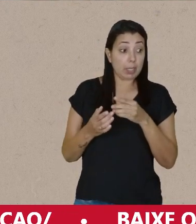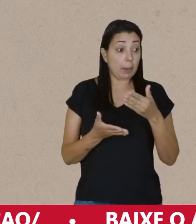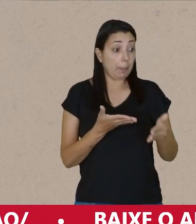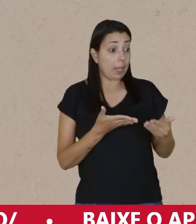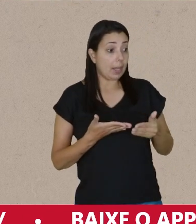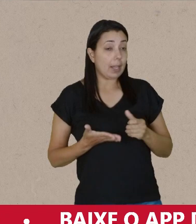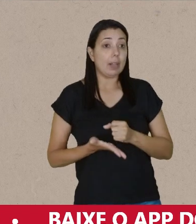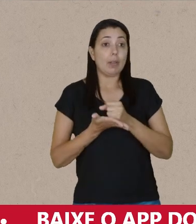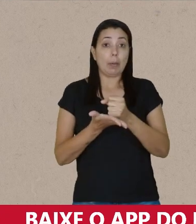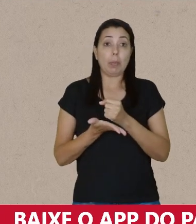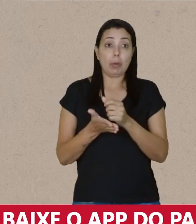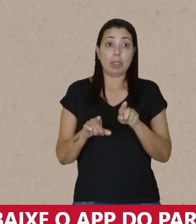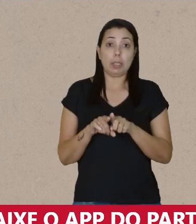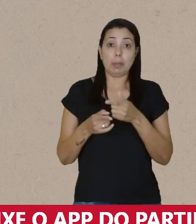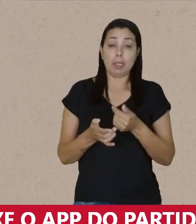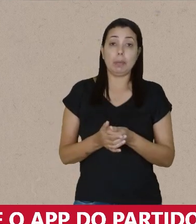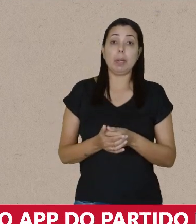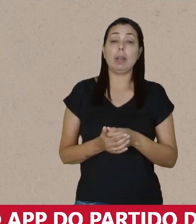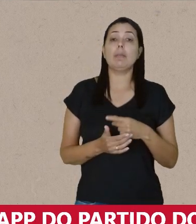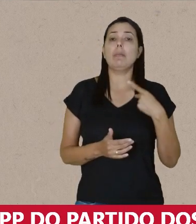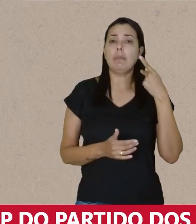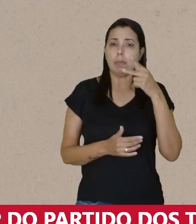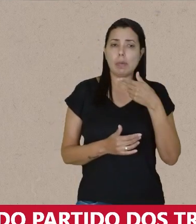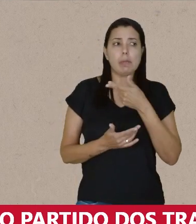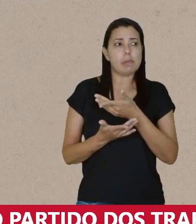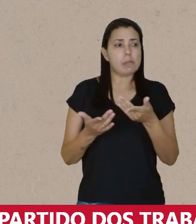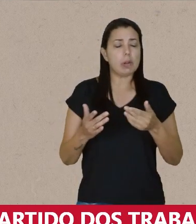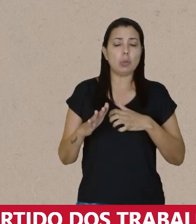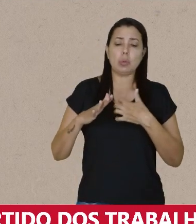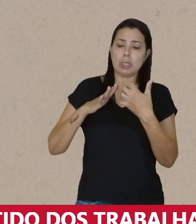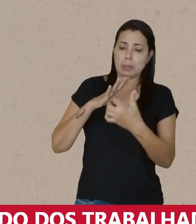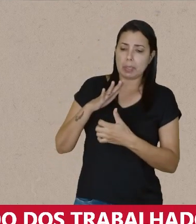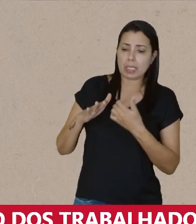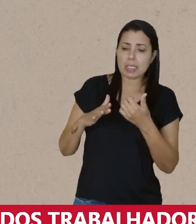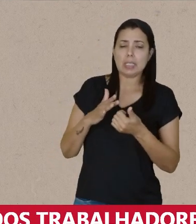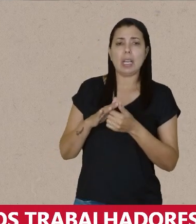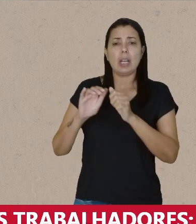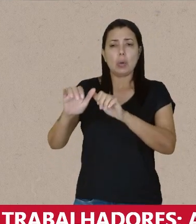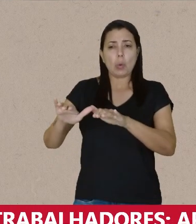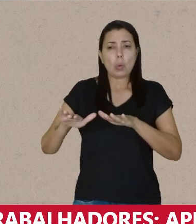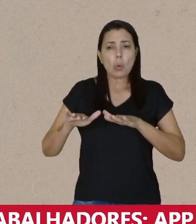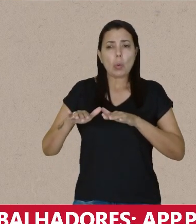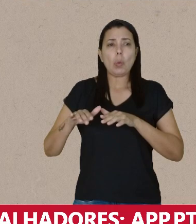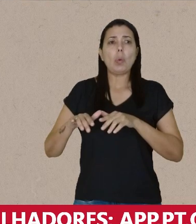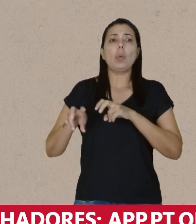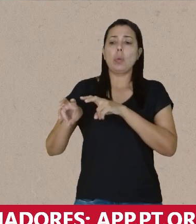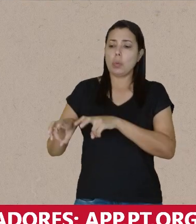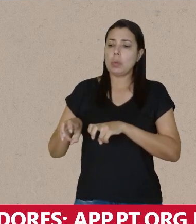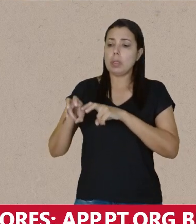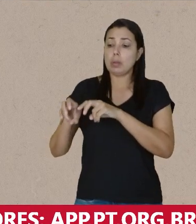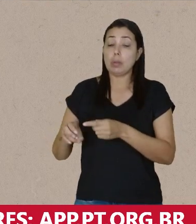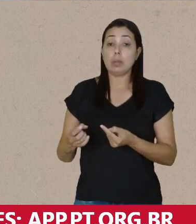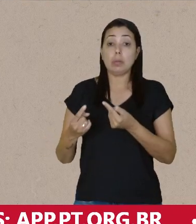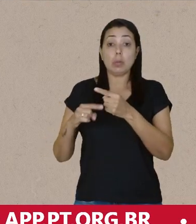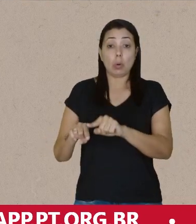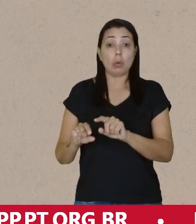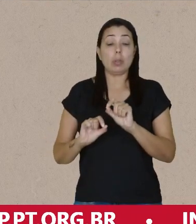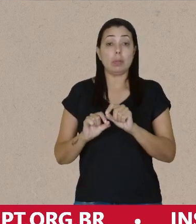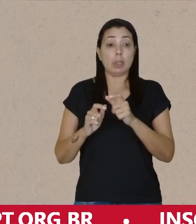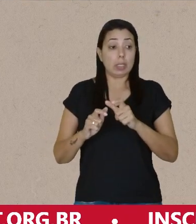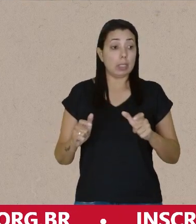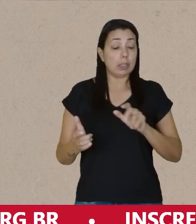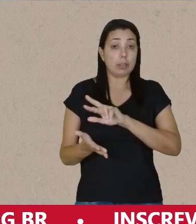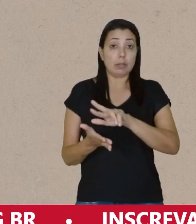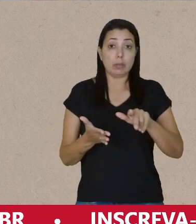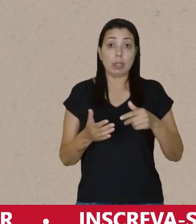perdendo apoio, inclusive parlamentar. O manifesto dos empresários, o manifesto do agronegócio, a posição da grande